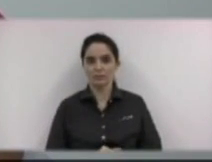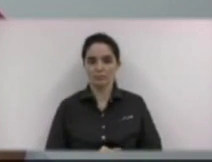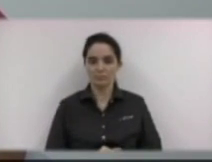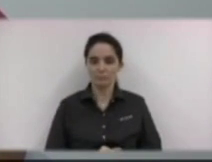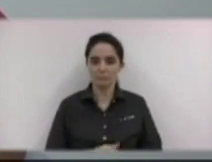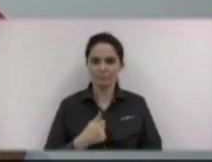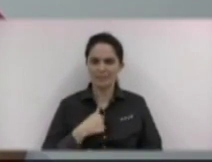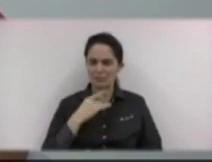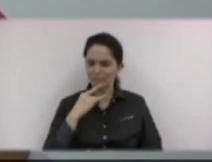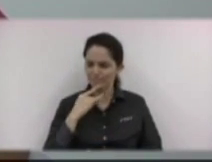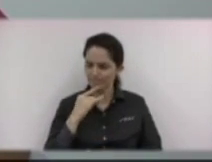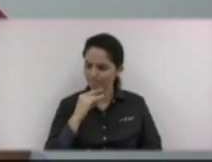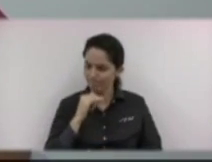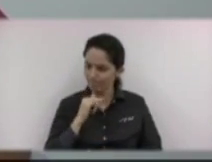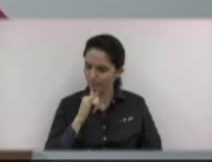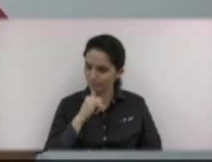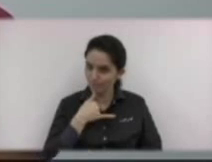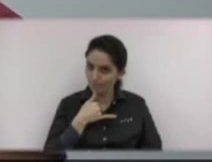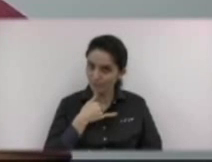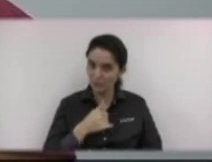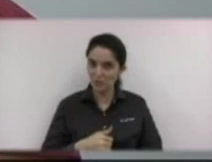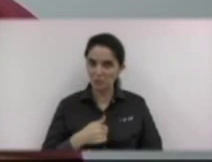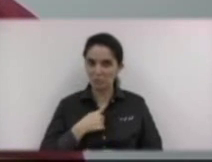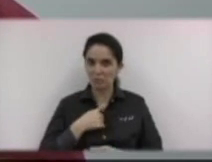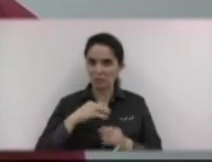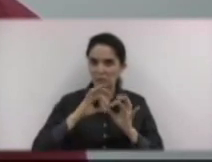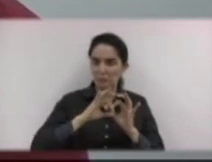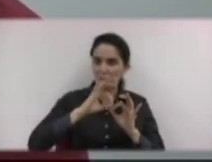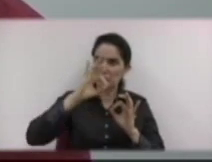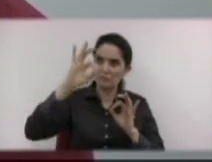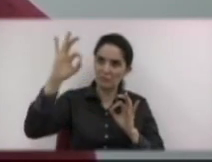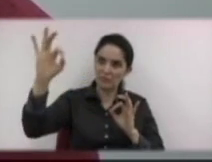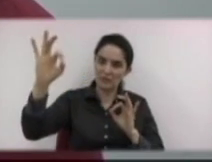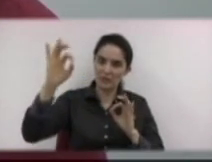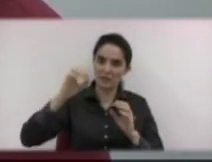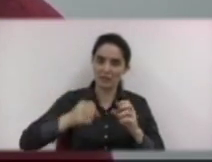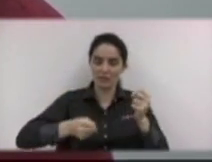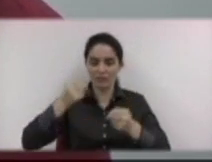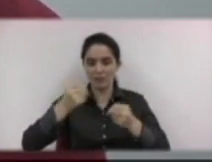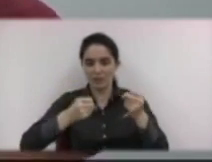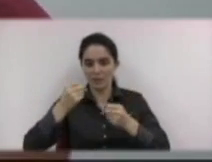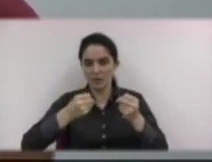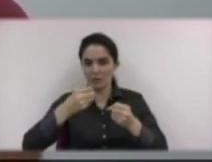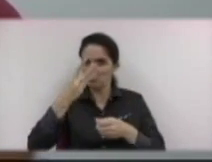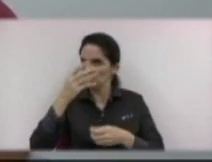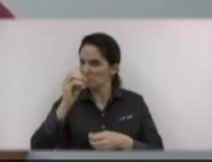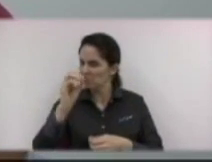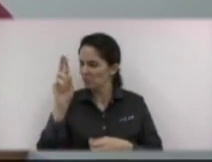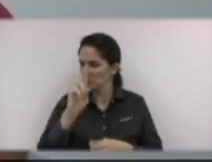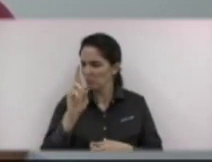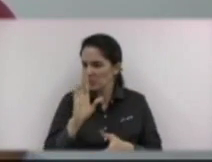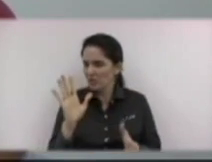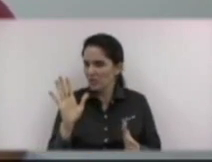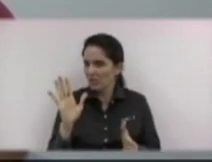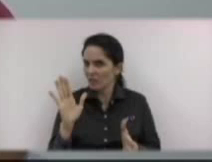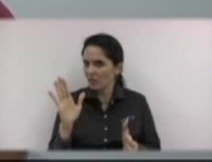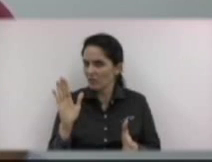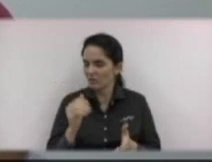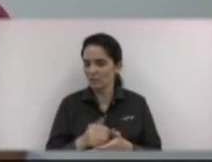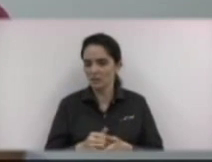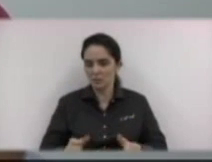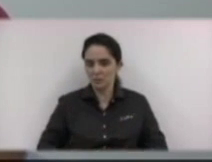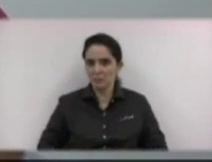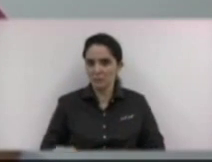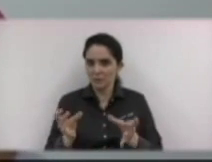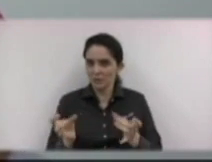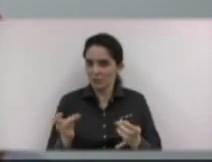porque quanto gasta daqui a Piracicaba? R$ 30, se eu for com o meu carro? R$ 30? E,